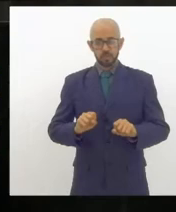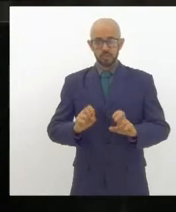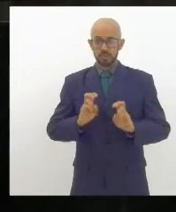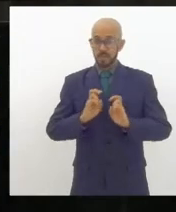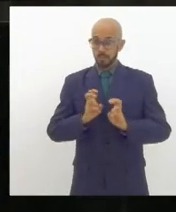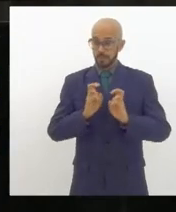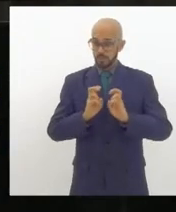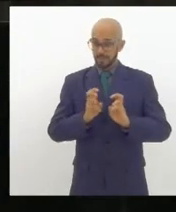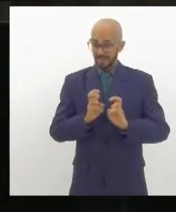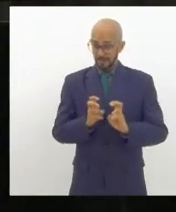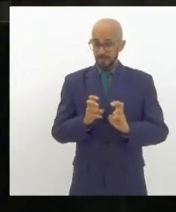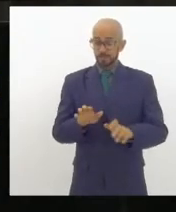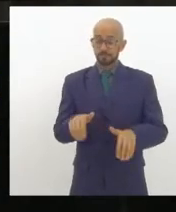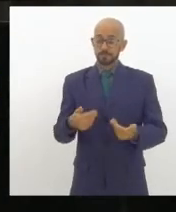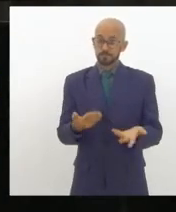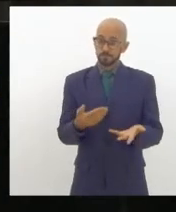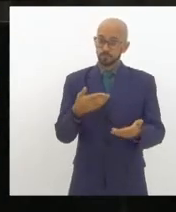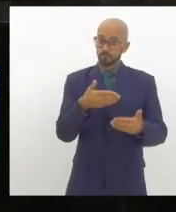segundo o jornalista,